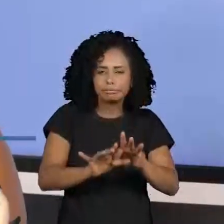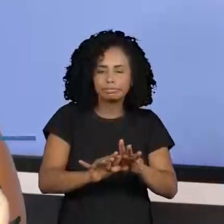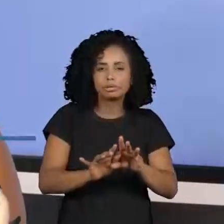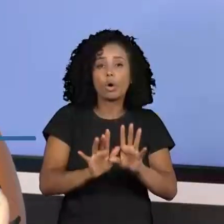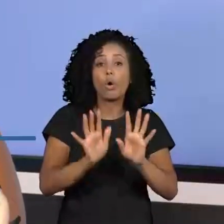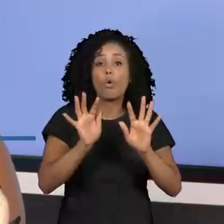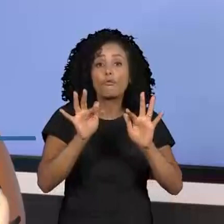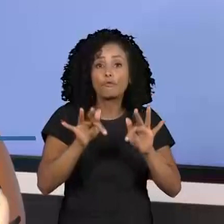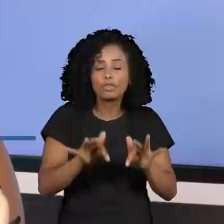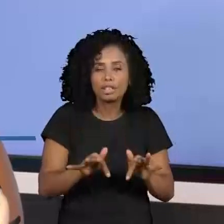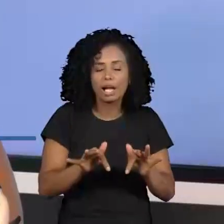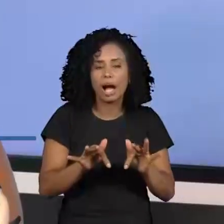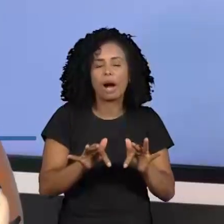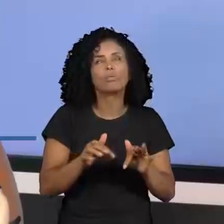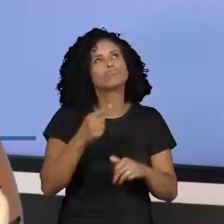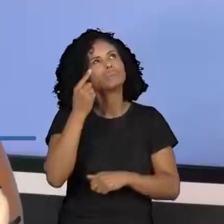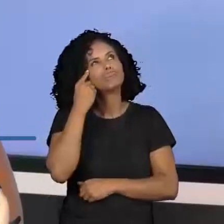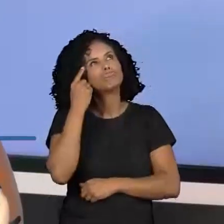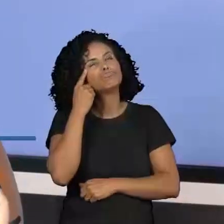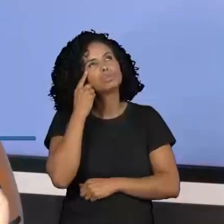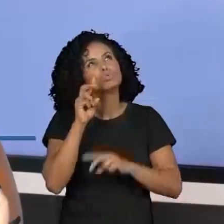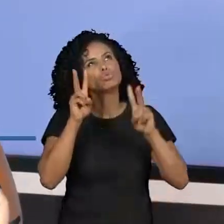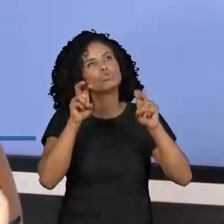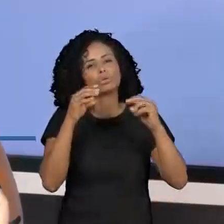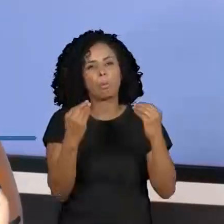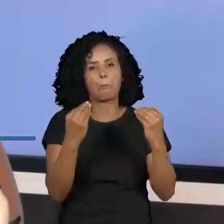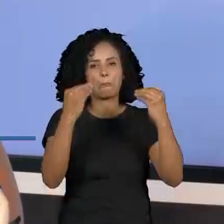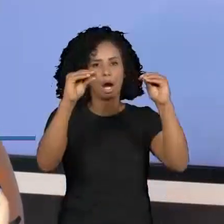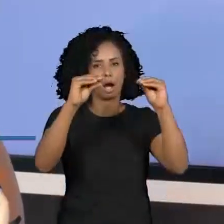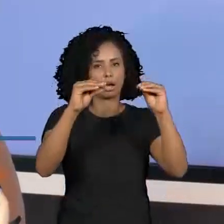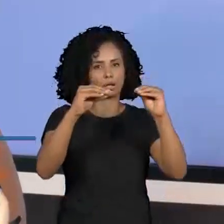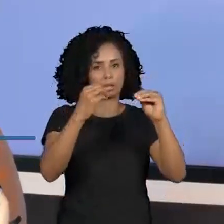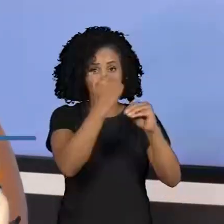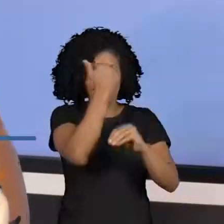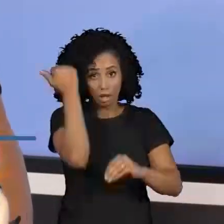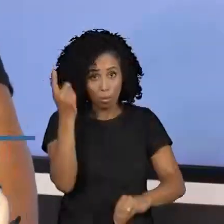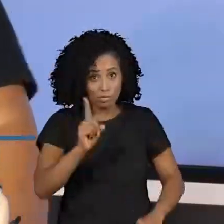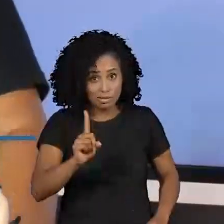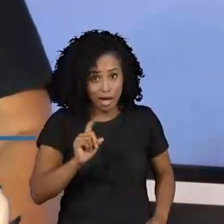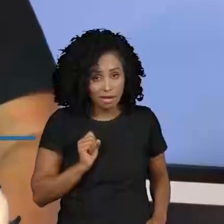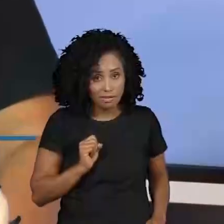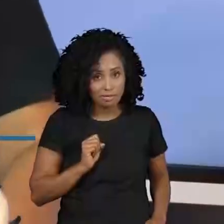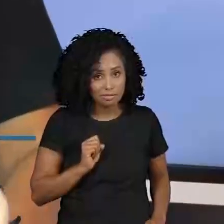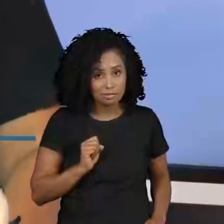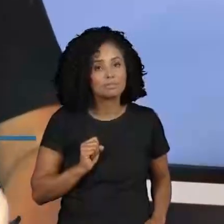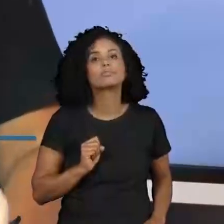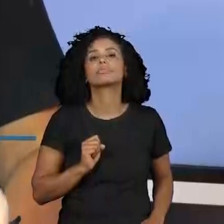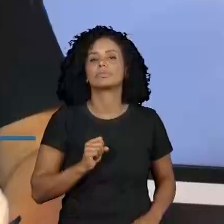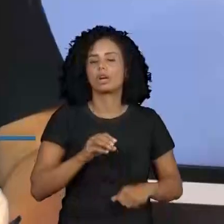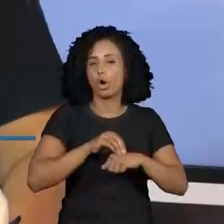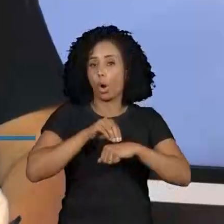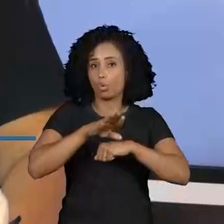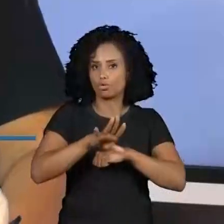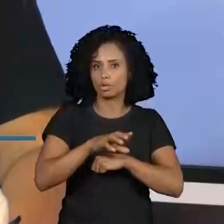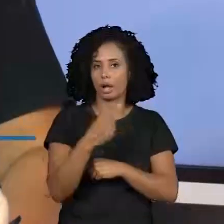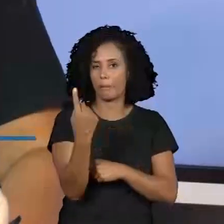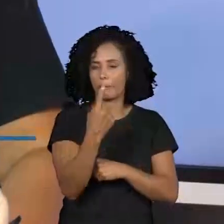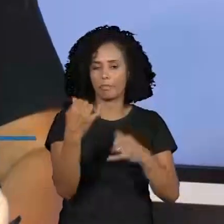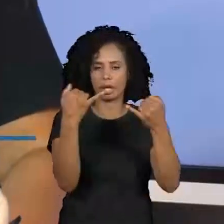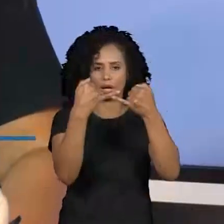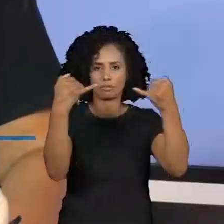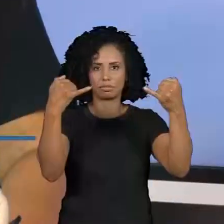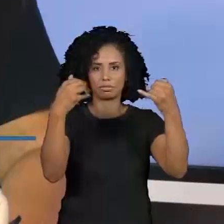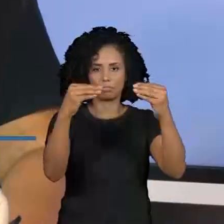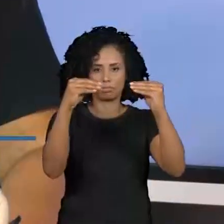depois. Só que esse para depois, não pode esquecer. Então, uma dica que eu dou, pula lá aquela primeira linha,